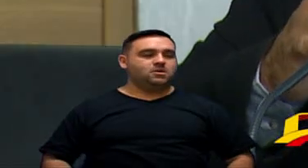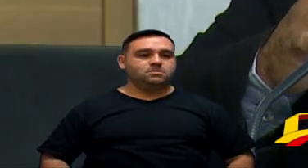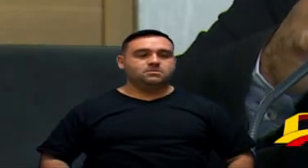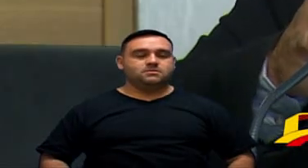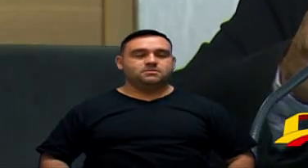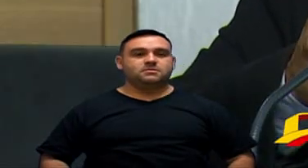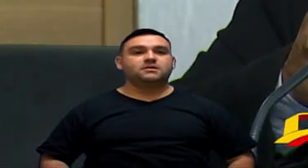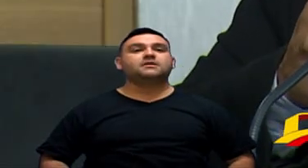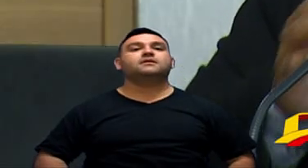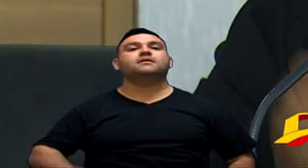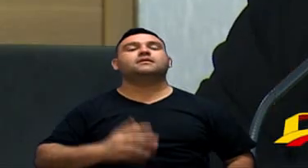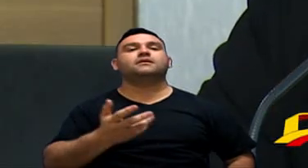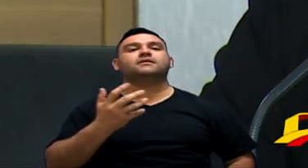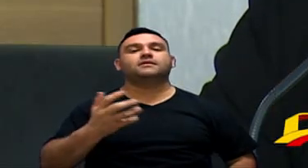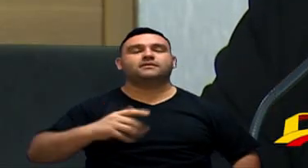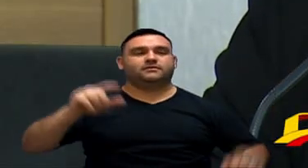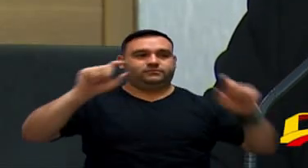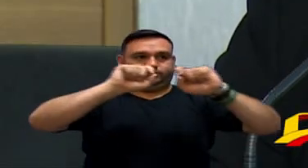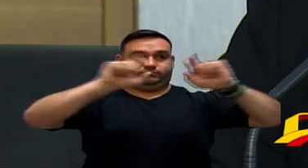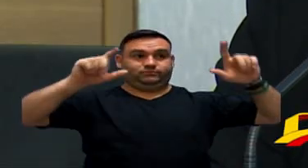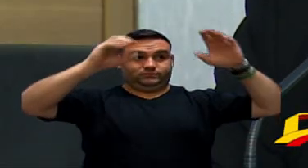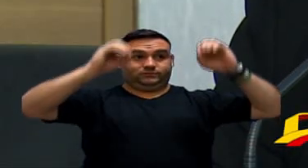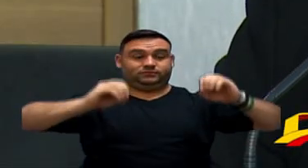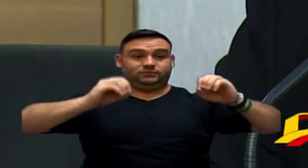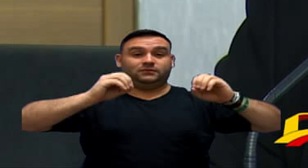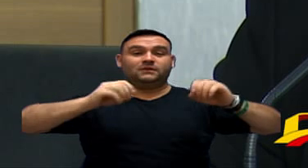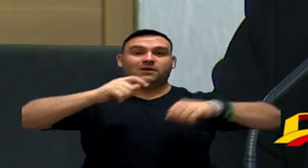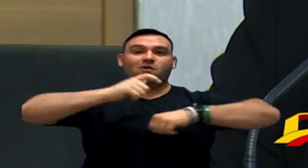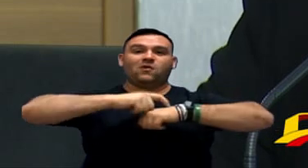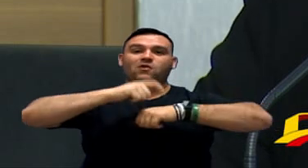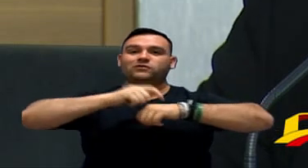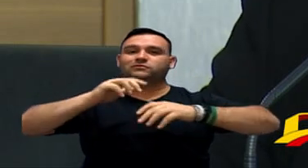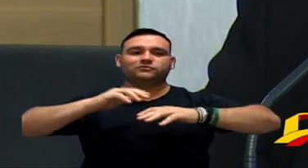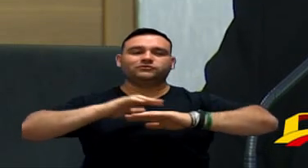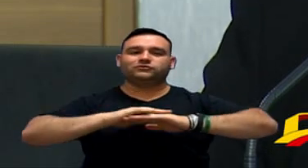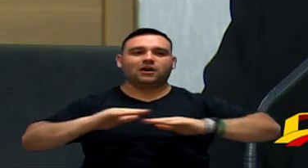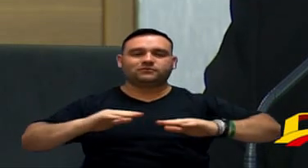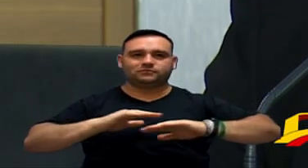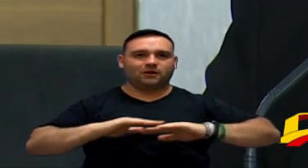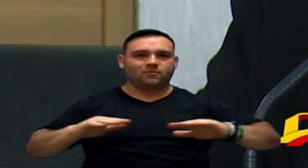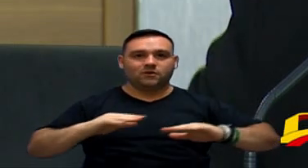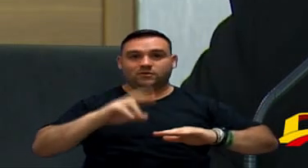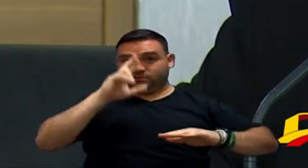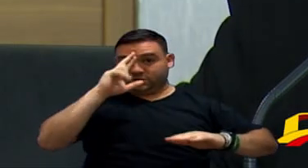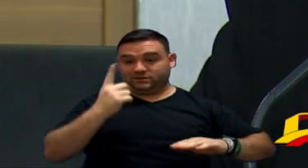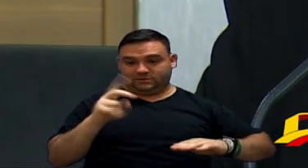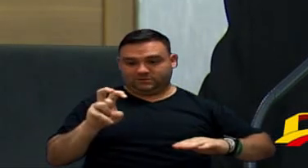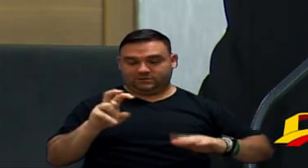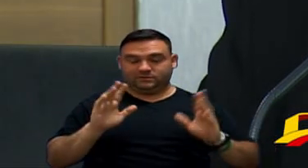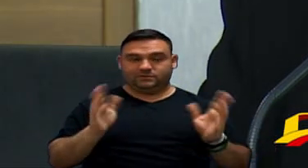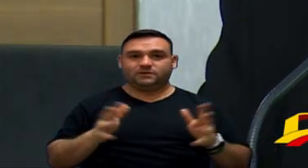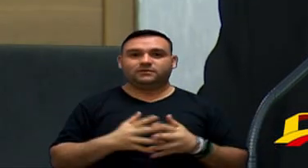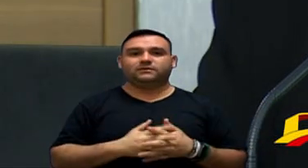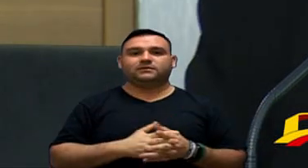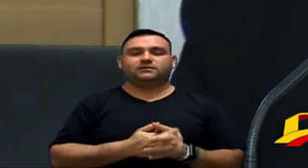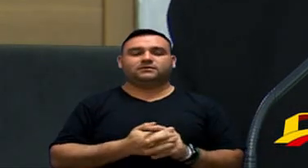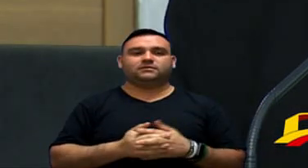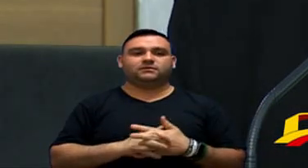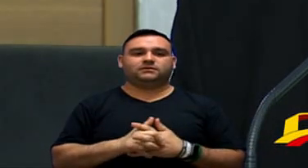eu gostaria que zerasse o painel nosso horário já se gostou meio-dia e 15